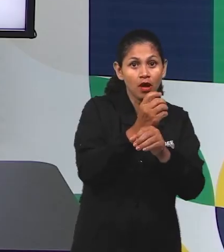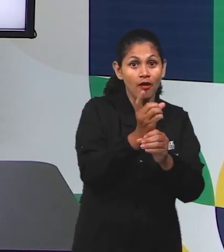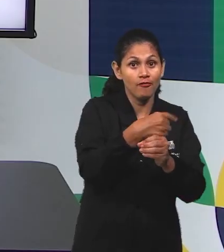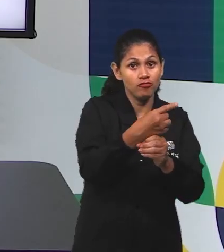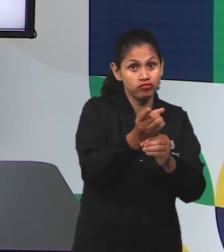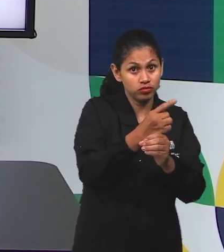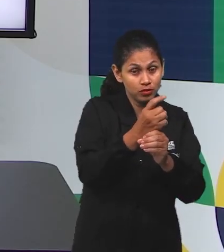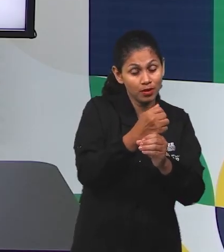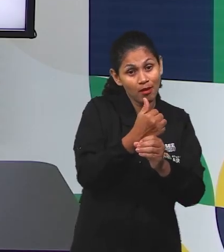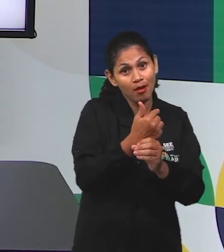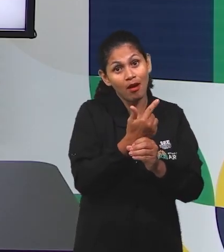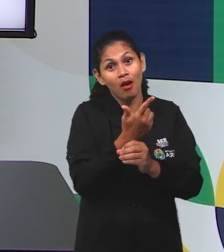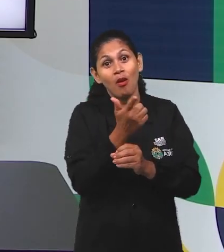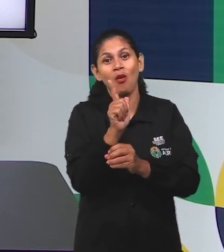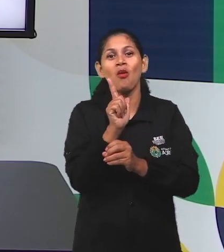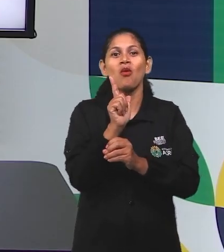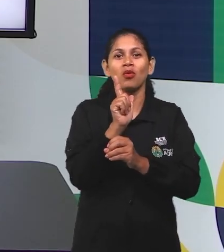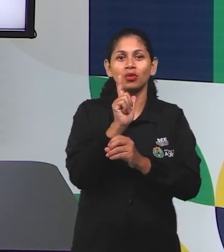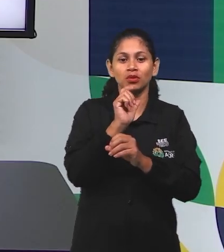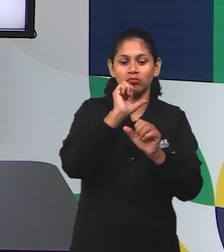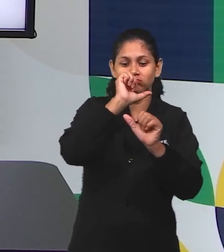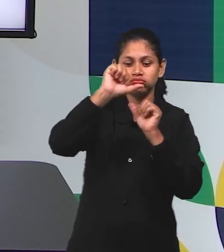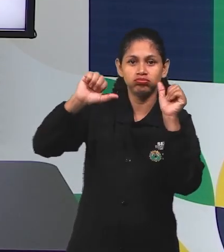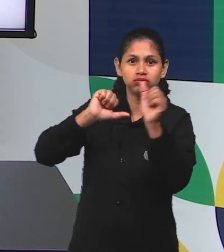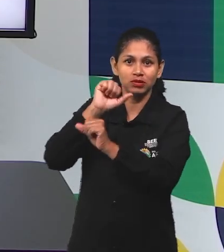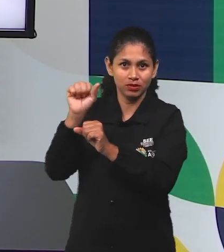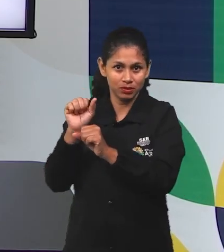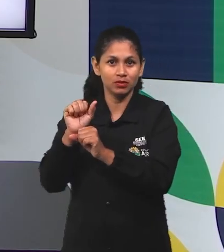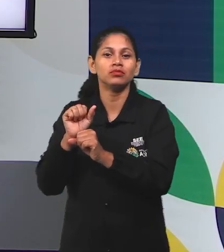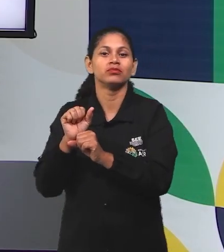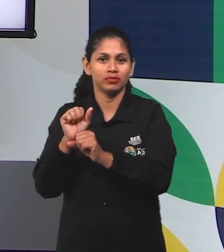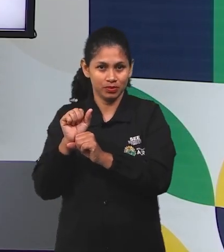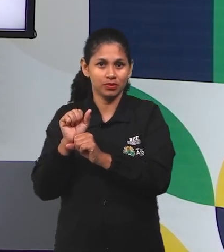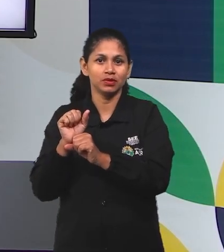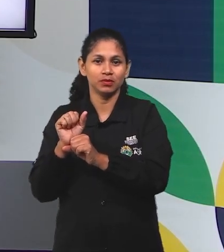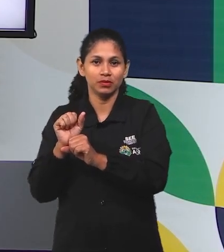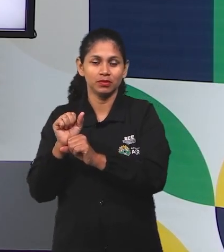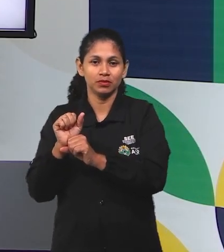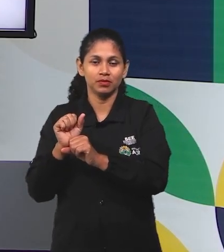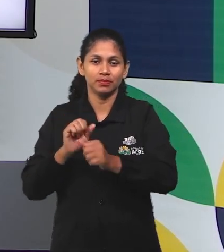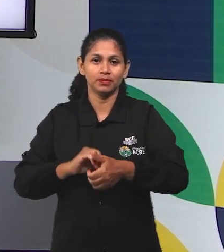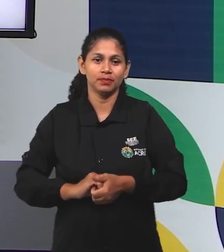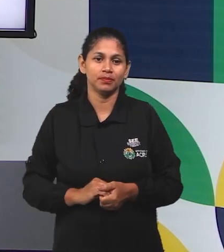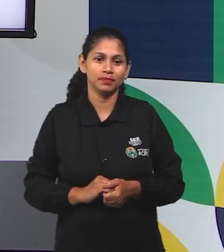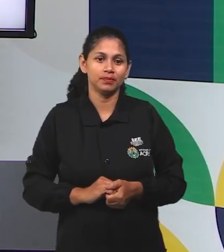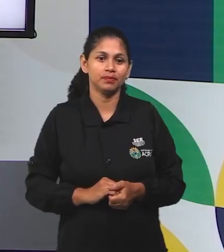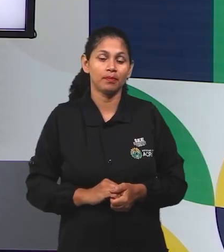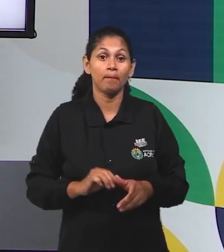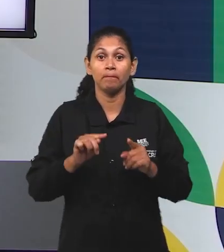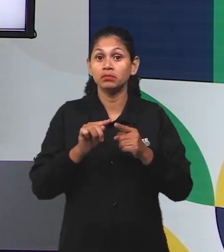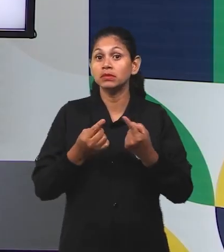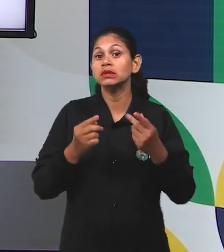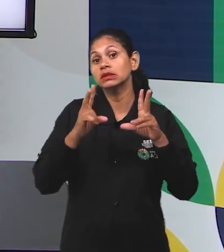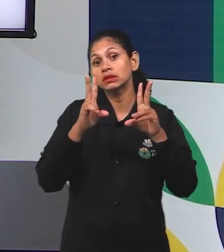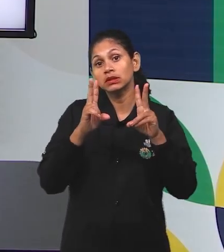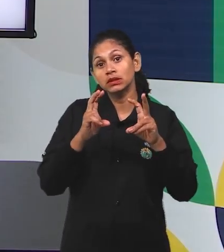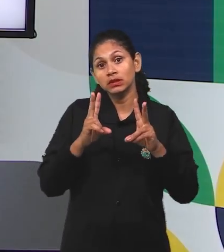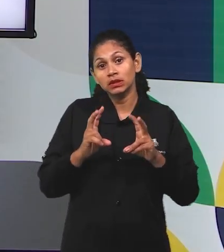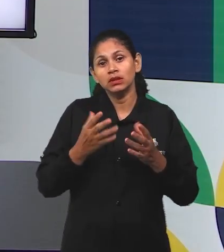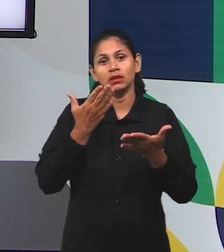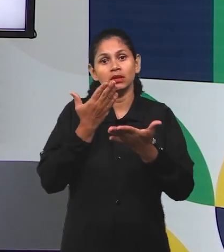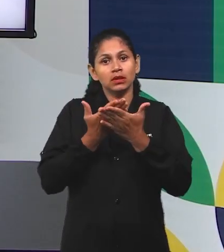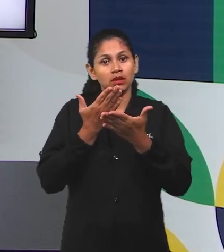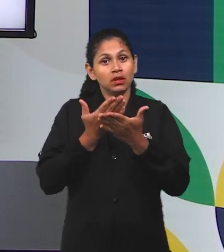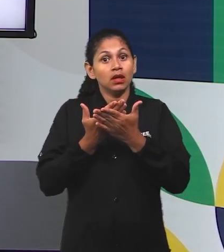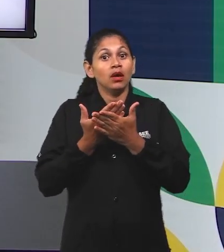essa transformação entre unidades compostas aqui. Mas esse é o assunto da nossa aula de